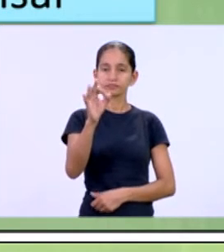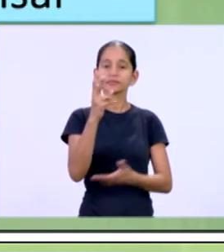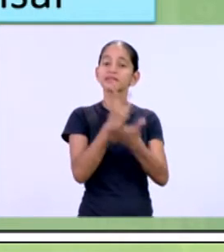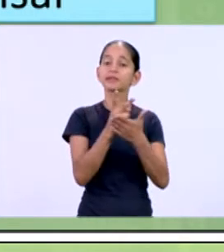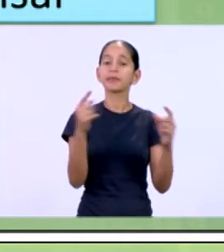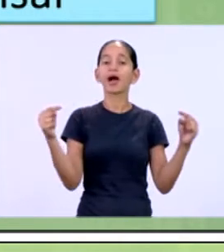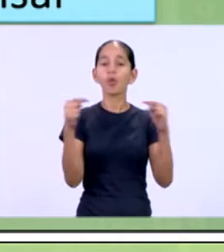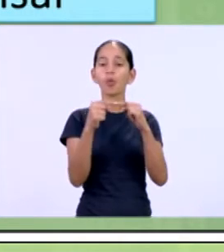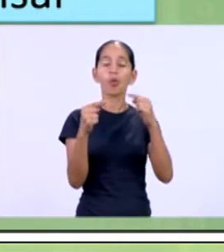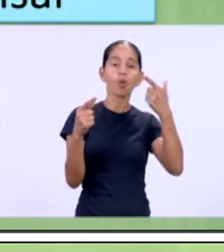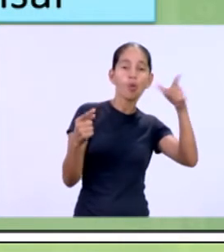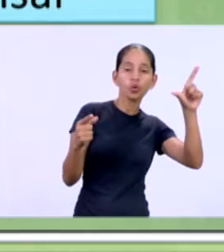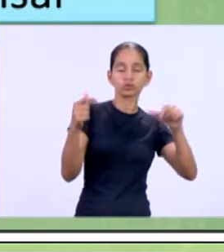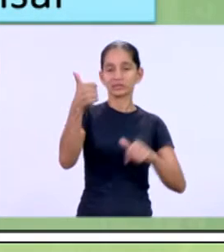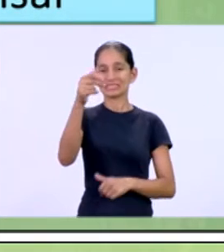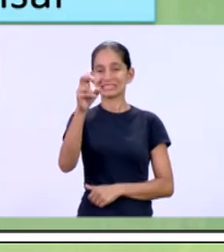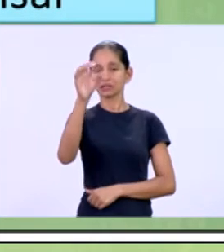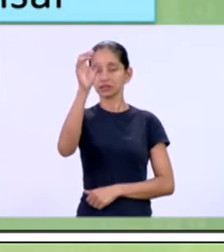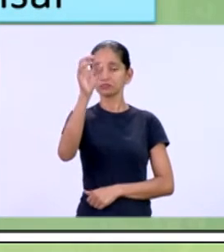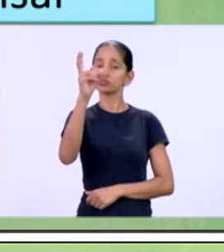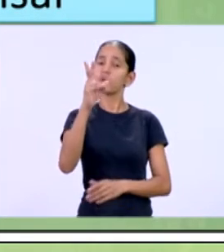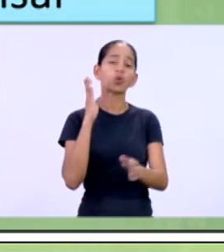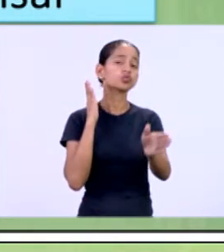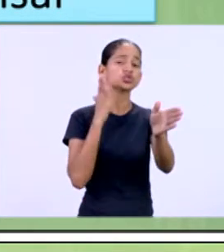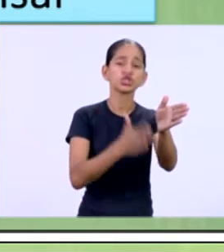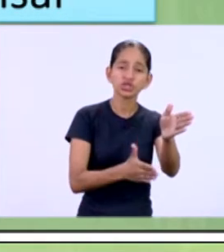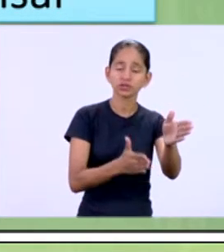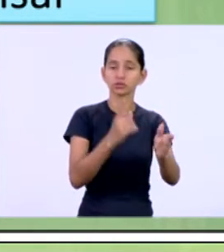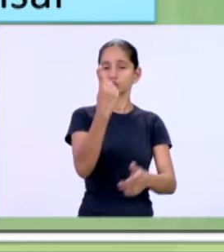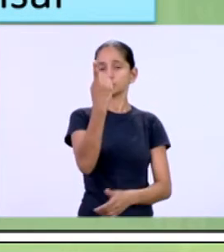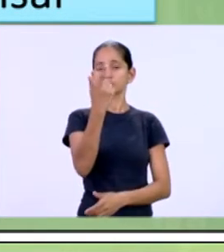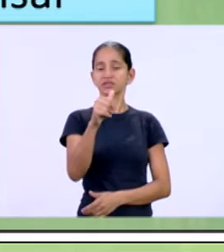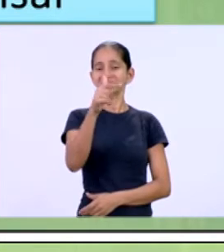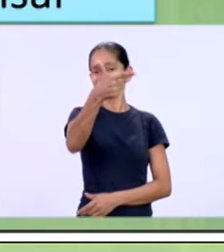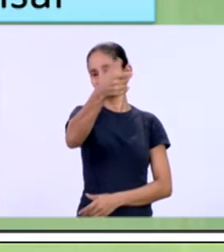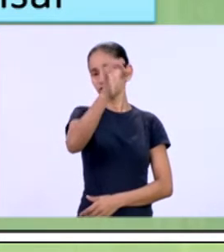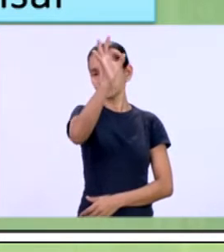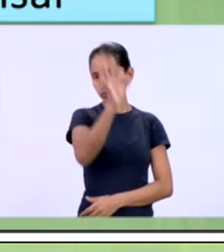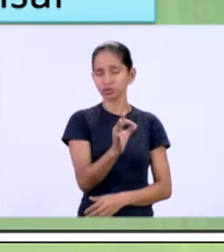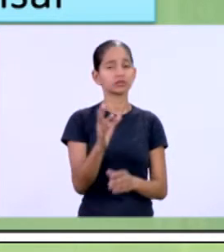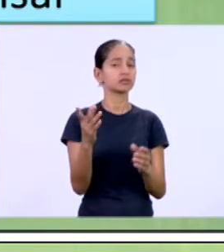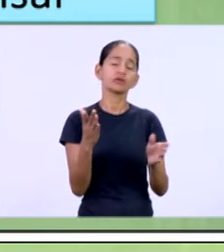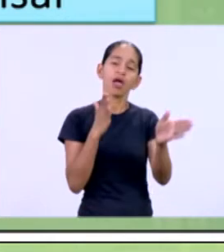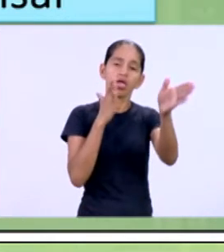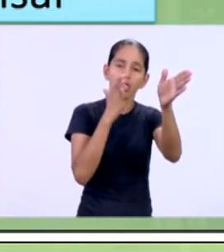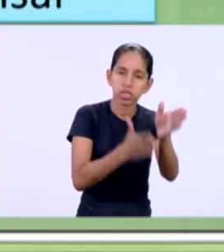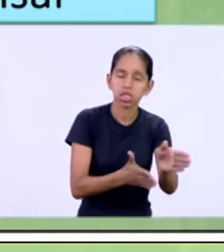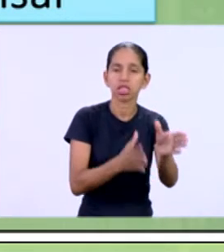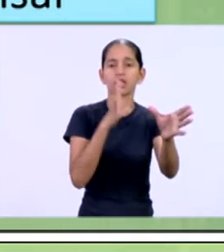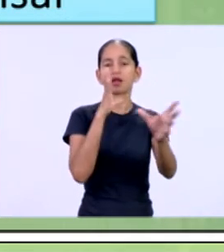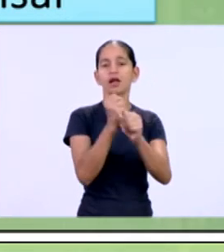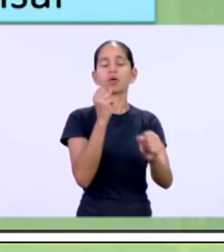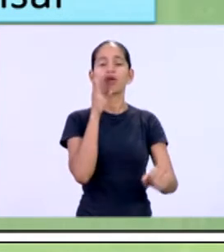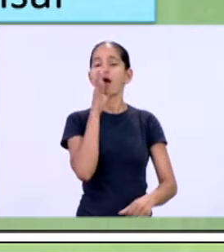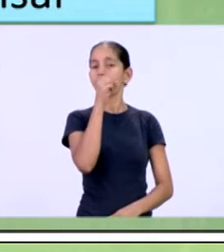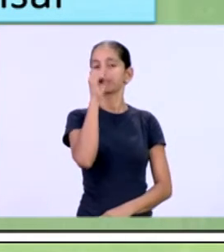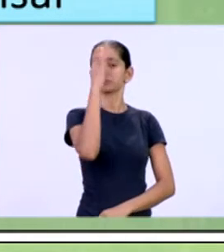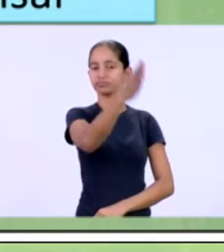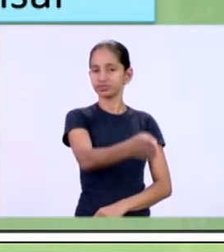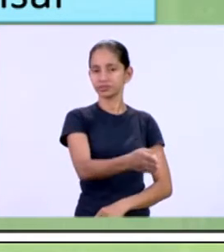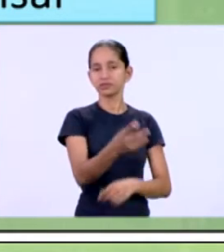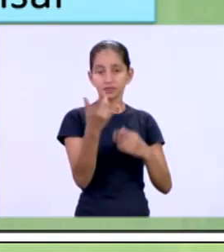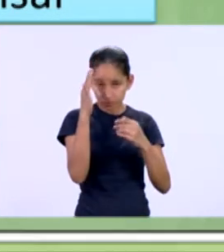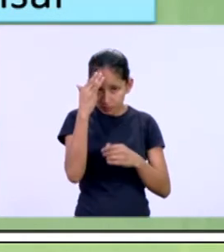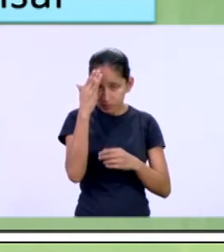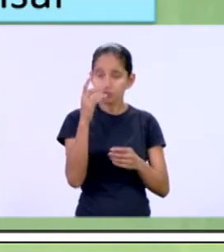15%. Ou posso fazer direto 1,20% que chega, que é os 8% vezes 15%. Ou eu faço